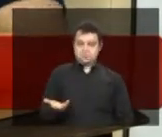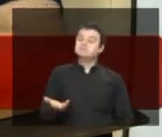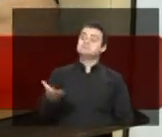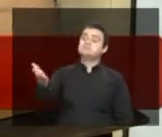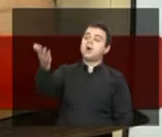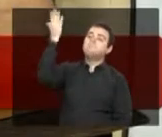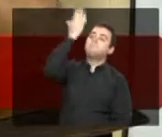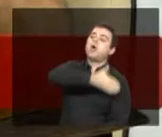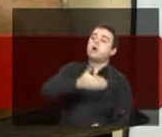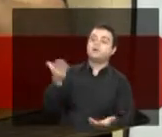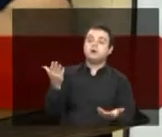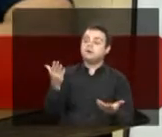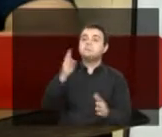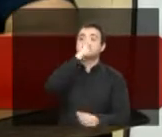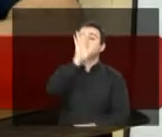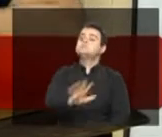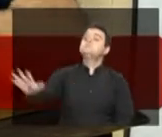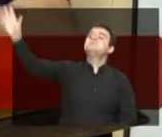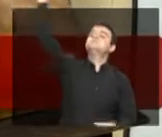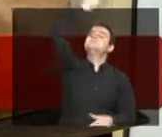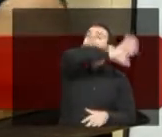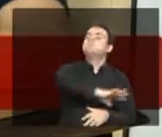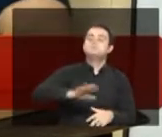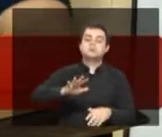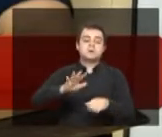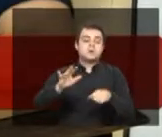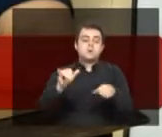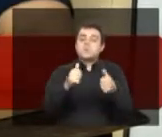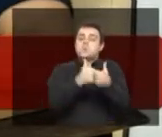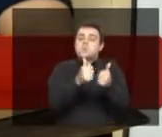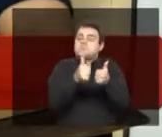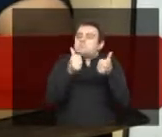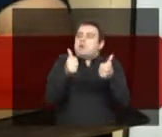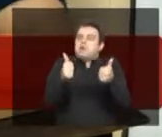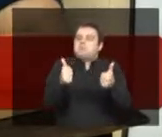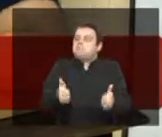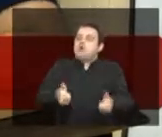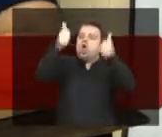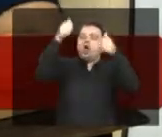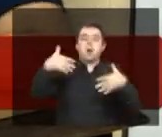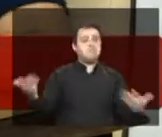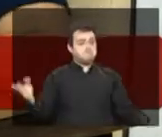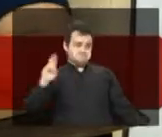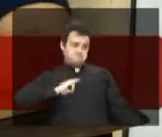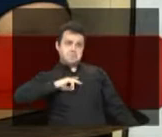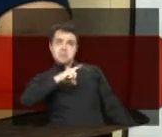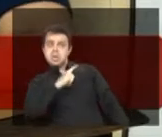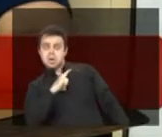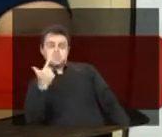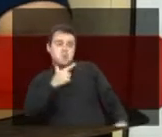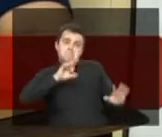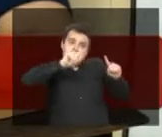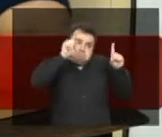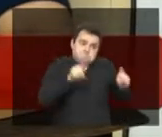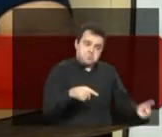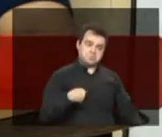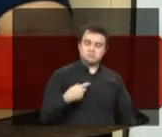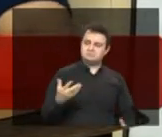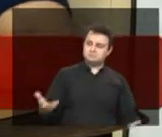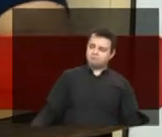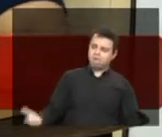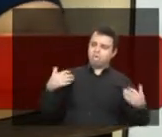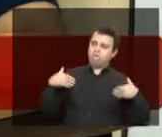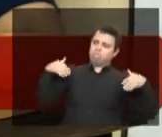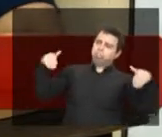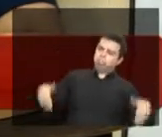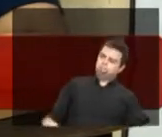me prove o melhor transporte do país. Uai, pode ser que tenha, pode ser que não. Então, eu tenho que me acomodar,